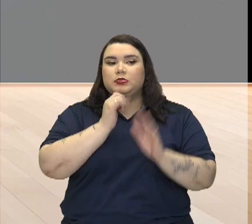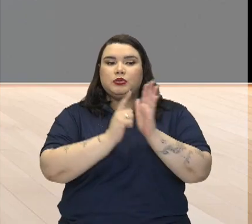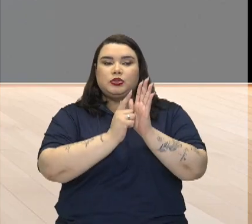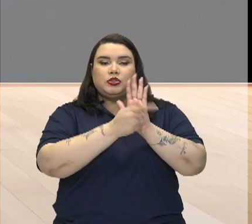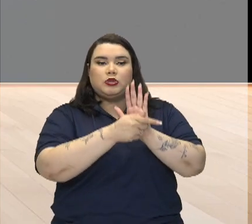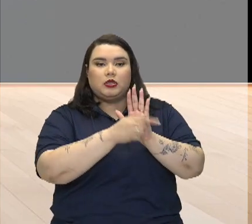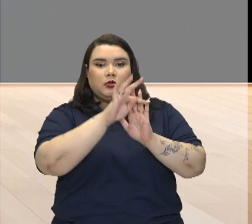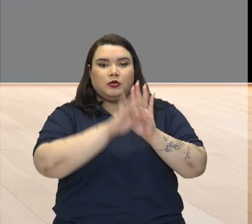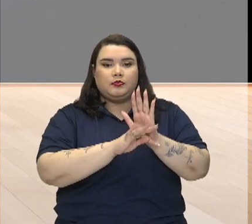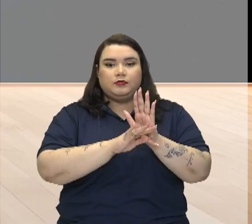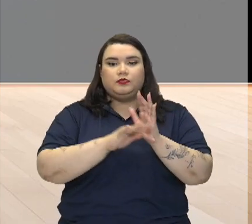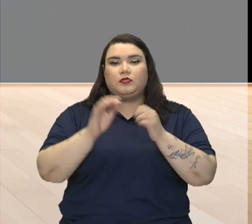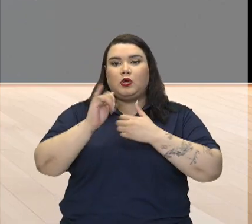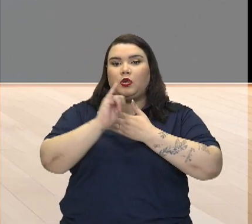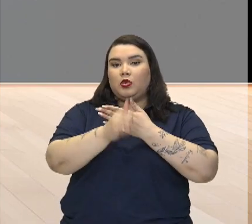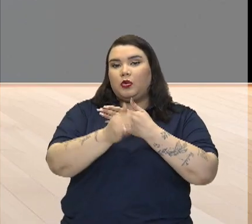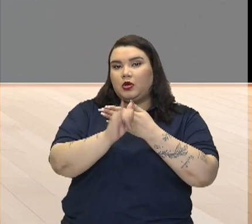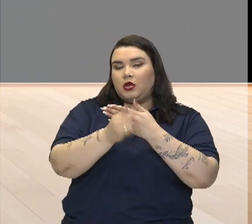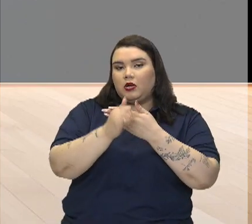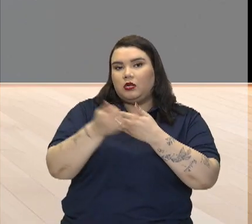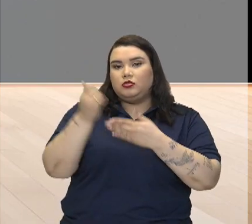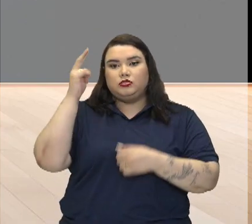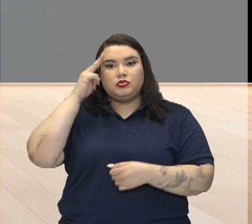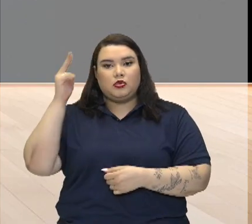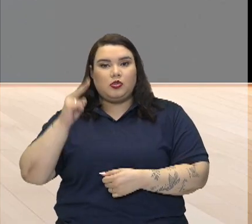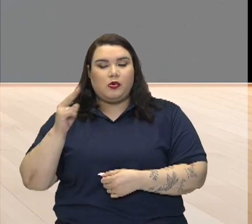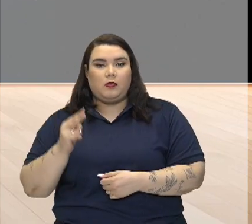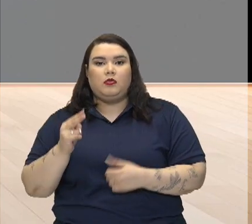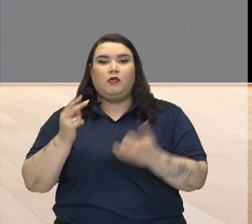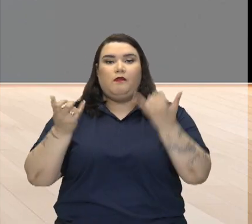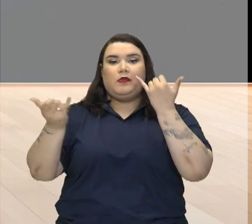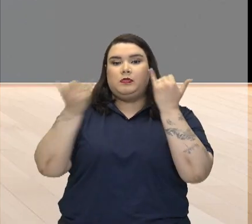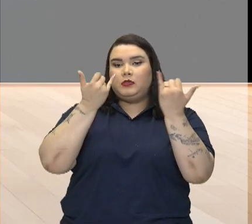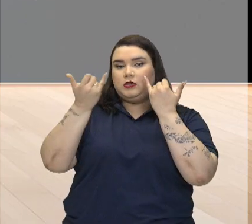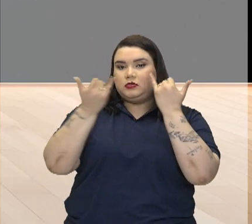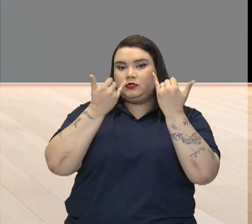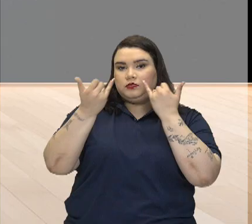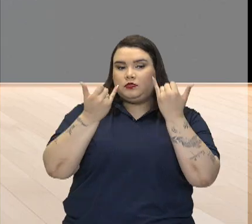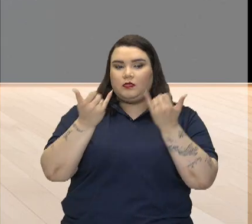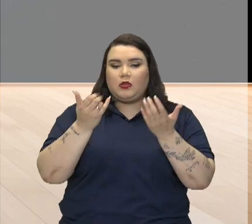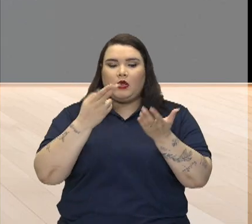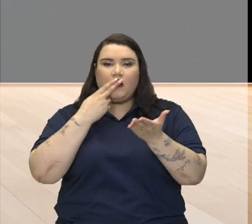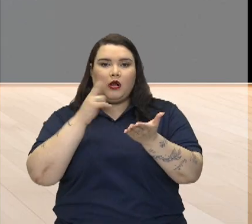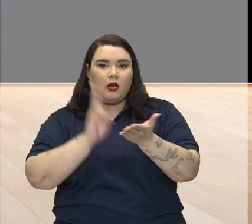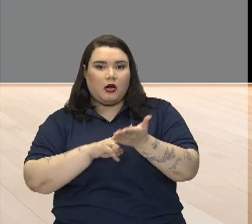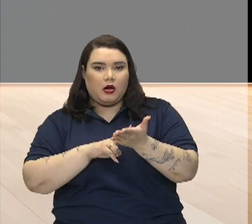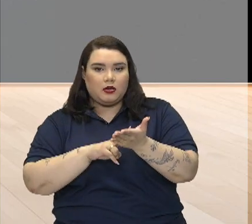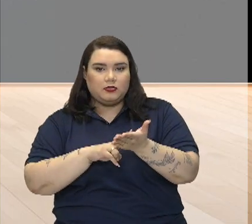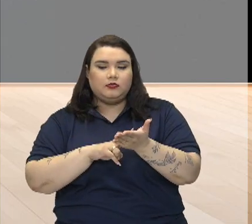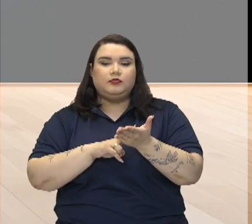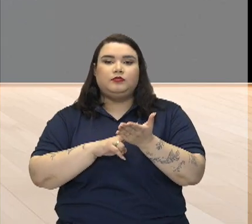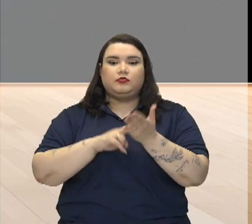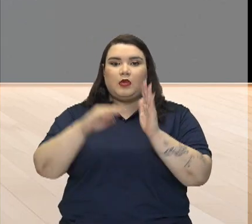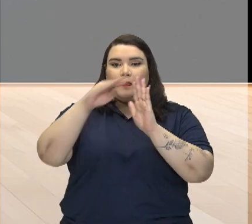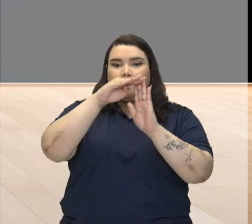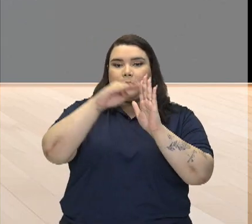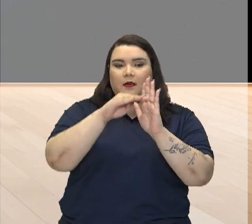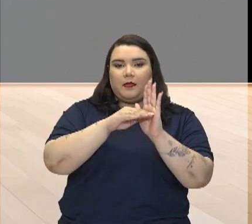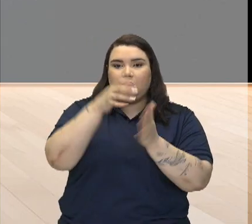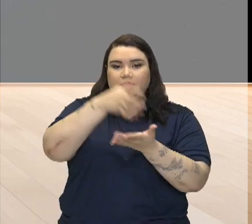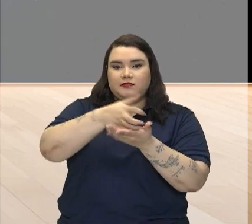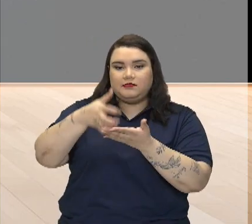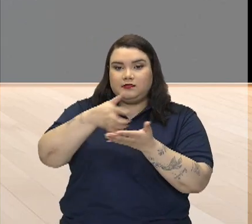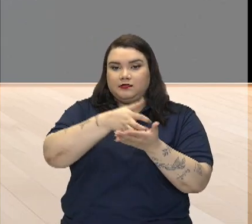textuais: crônicas, contos, notícias, bilhetes, listas de